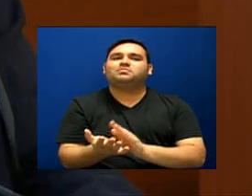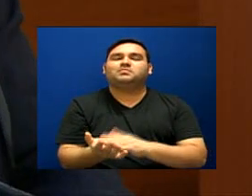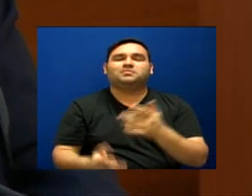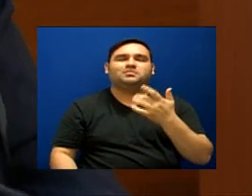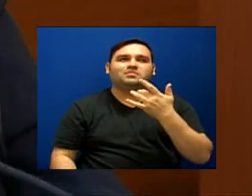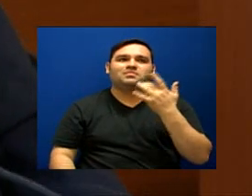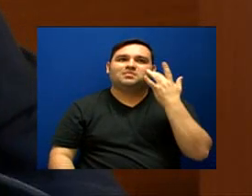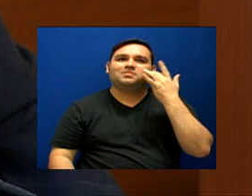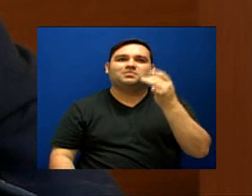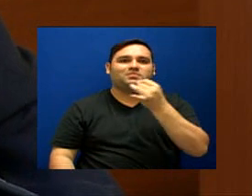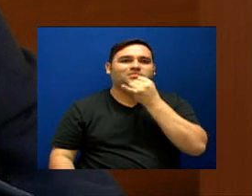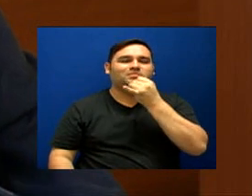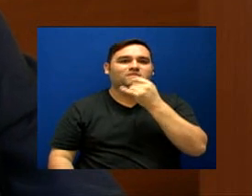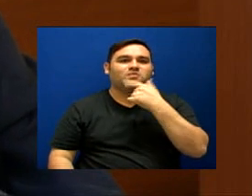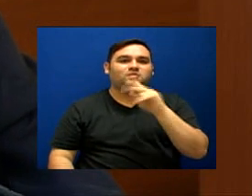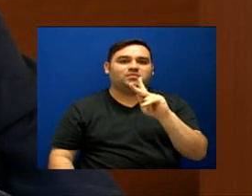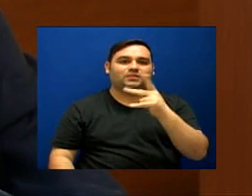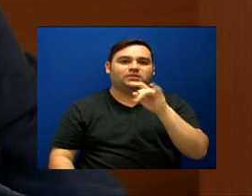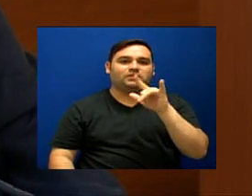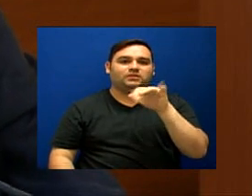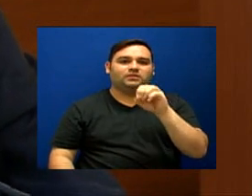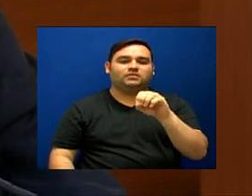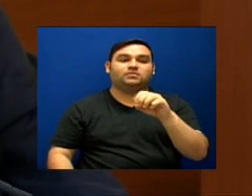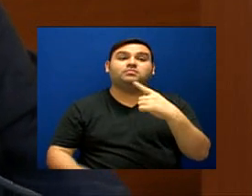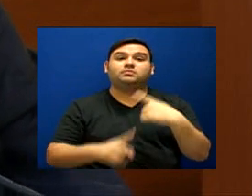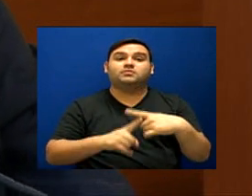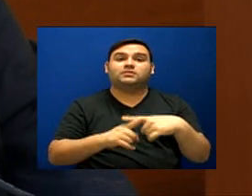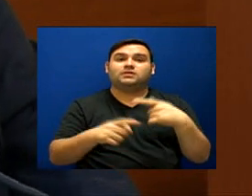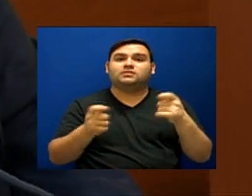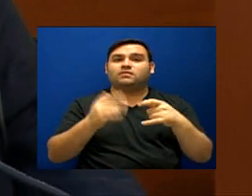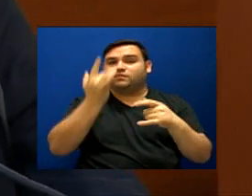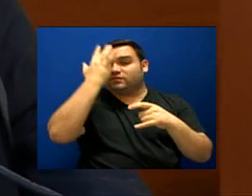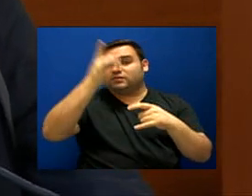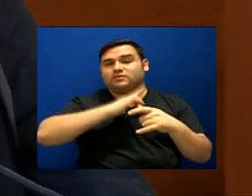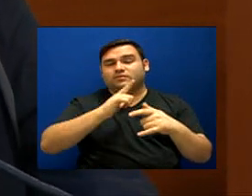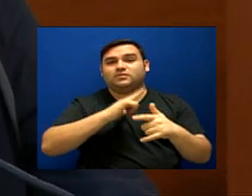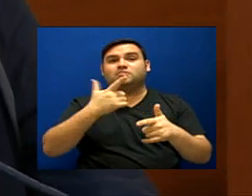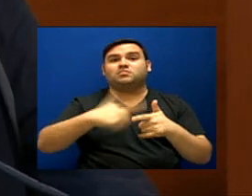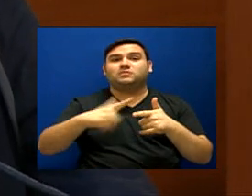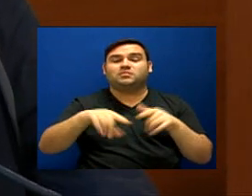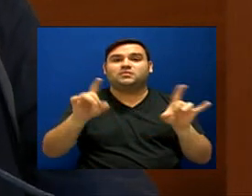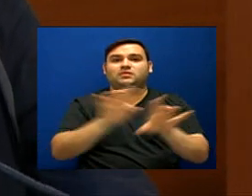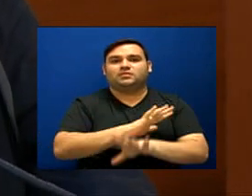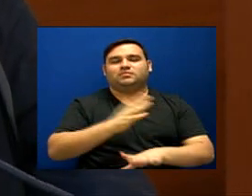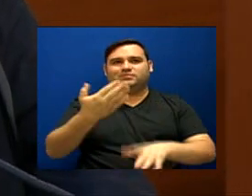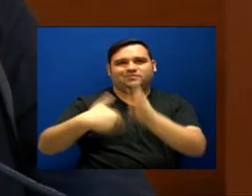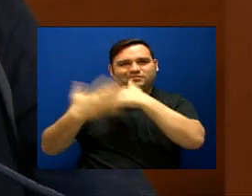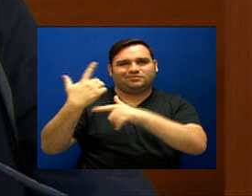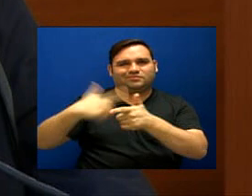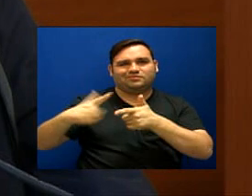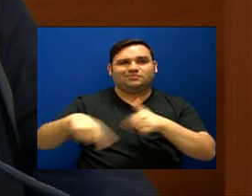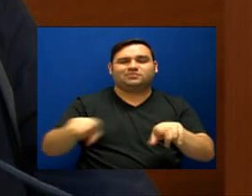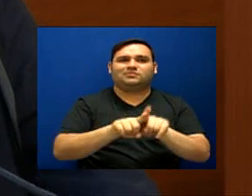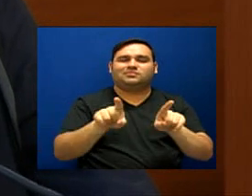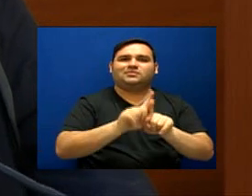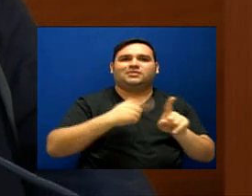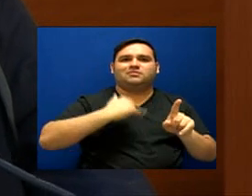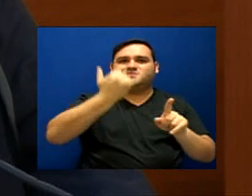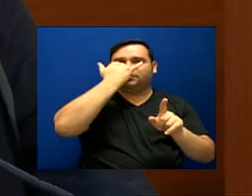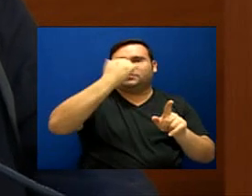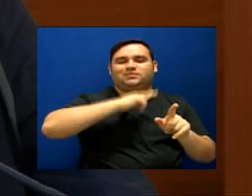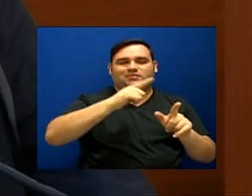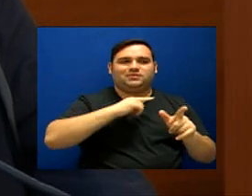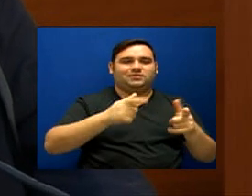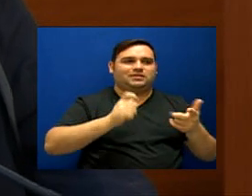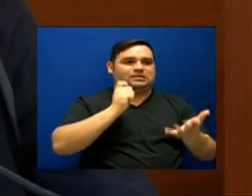tivemos o caso, por exemplo, do Dr. Hélio Brasileiro, que poderia facilmente resolver aquela situação. Eu também tive uma infelicidade